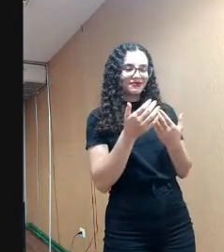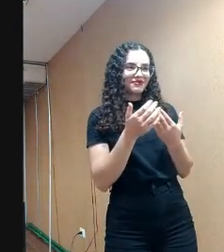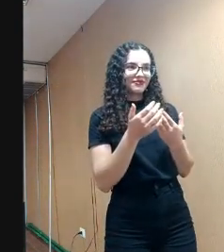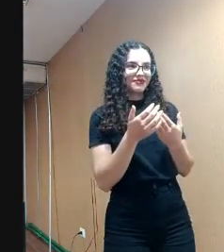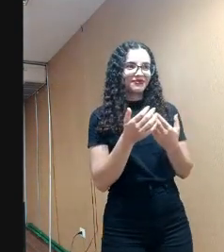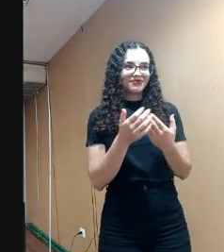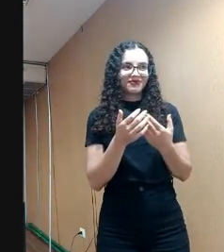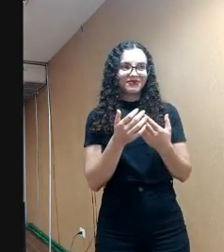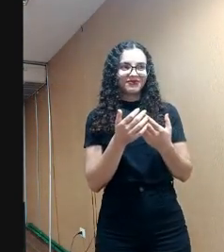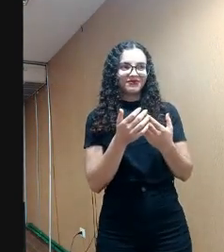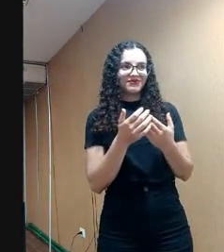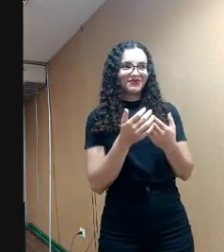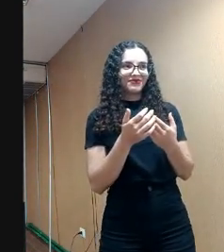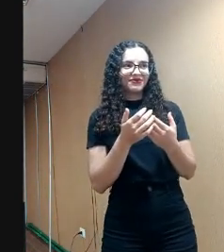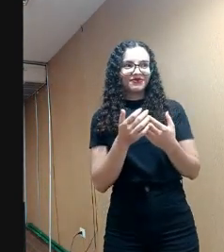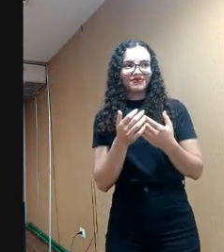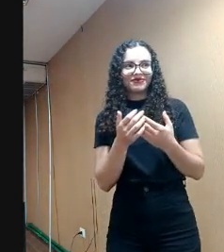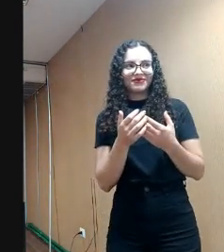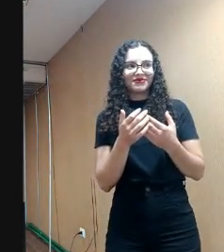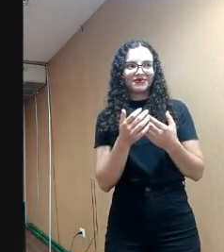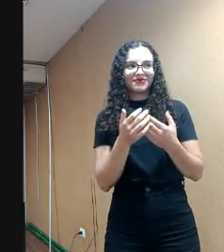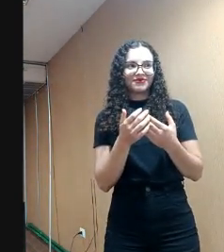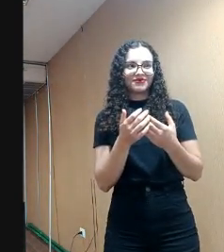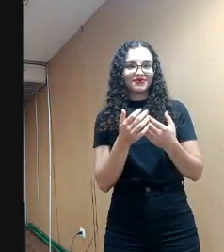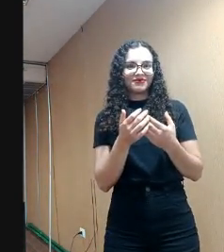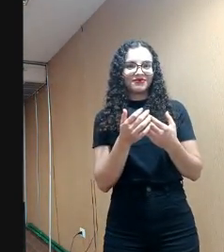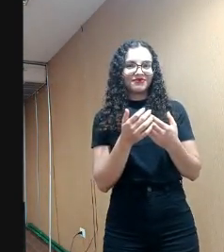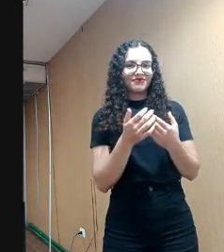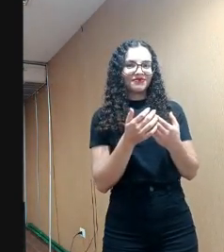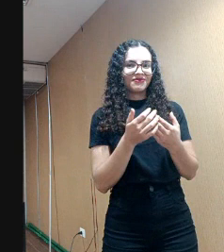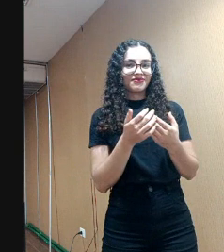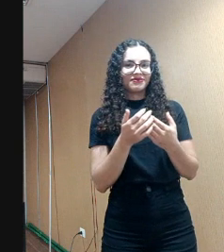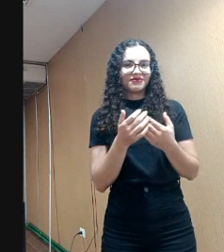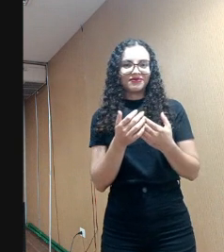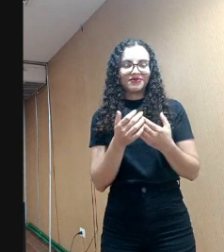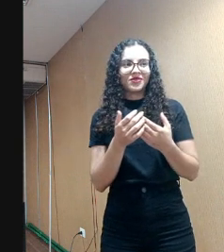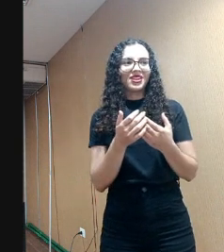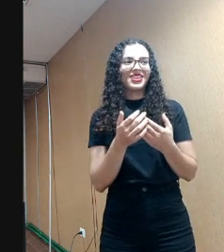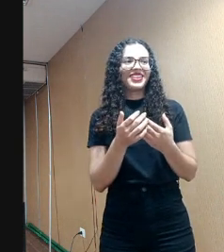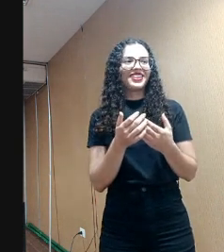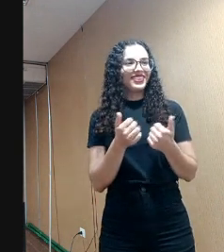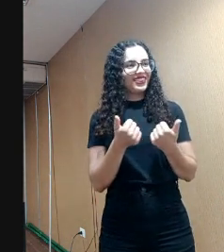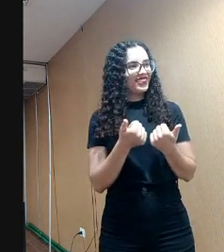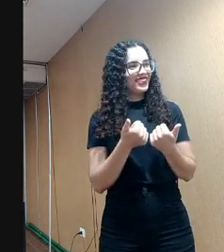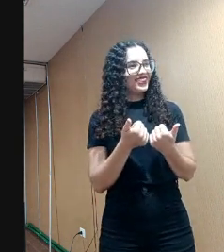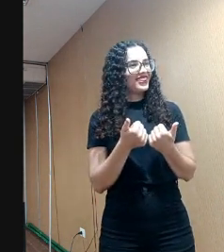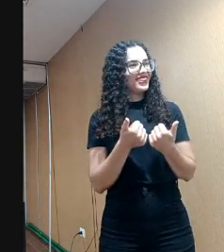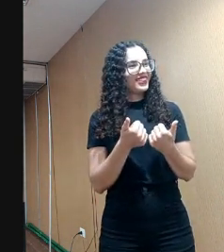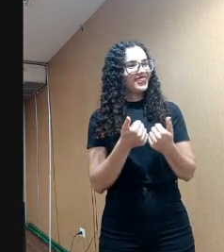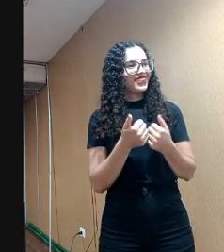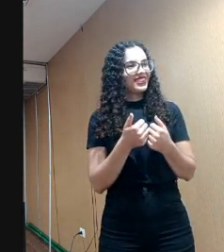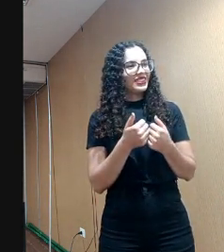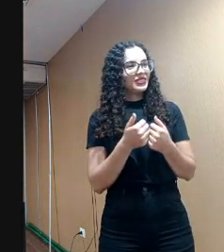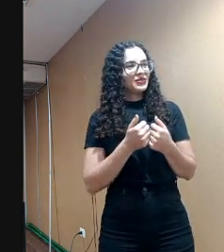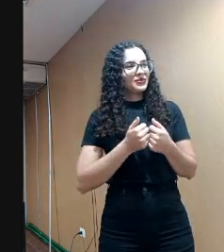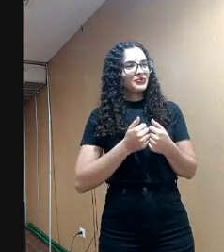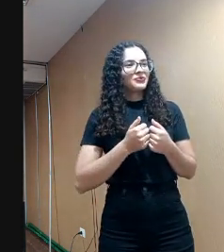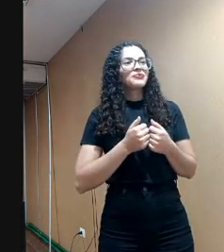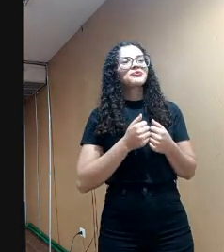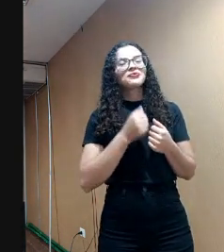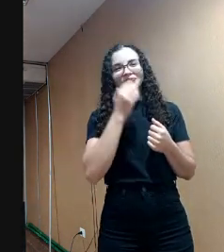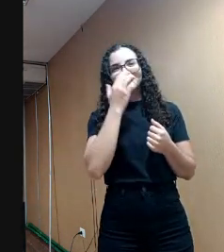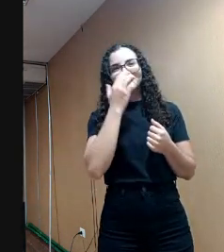né, tão dedicada a este campo da formação continuada e inicial dos estudantes. E dizer